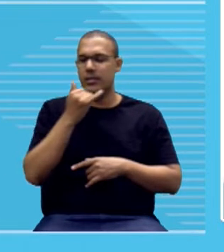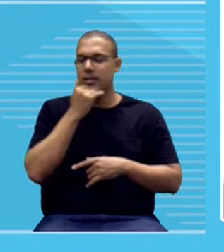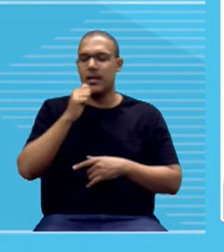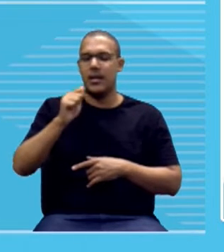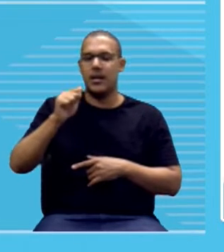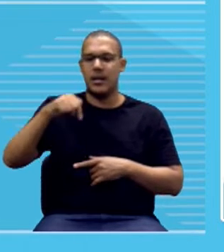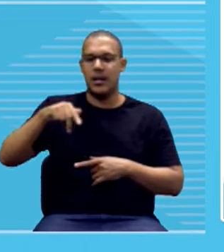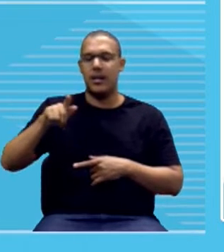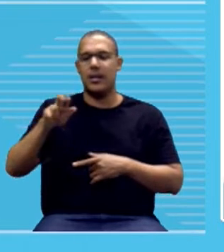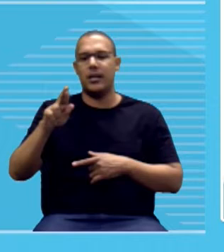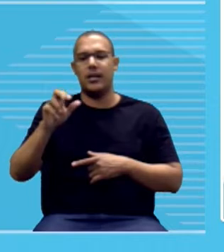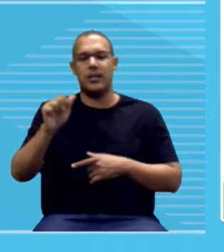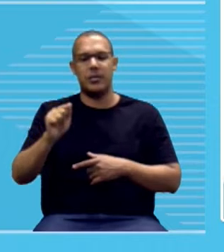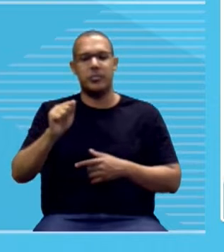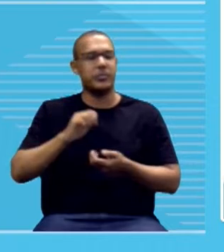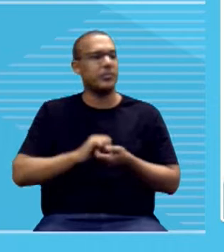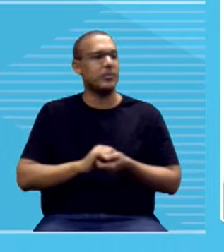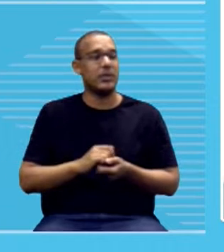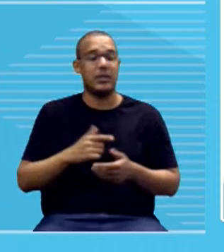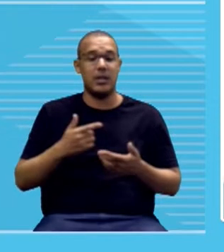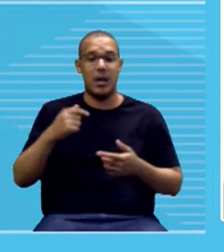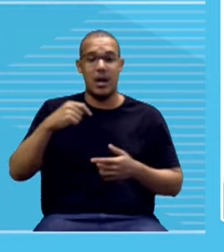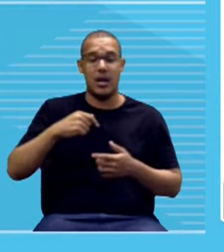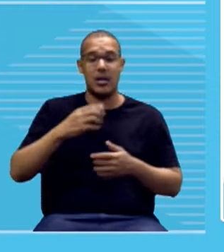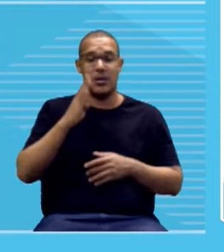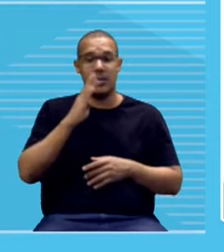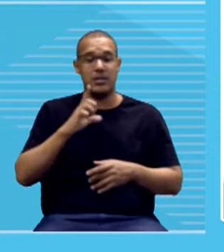Usinas nucleares no Brasil. Existem 2